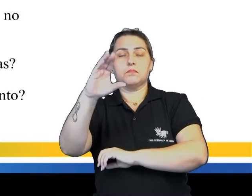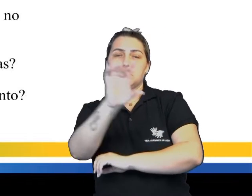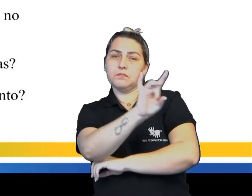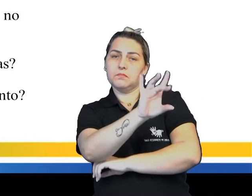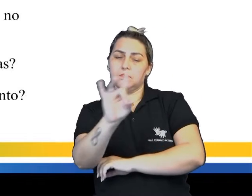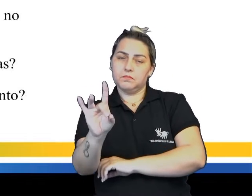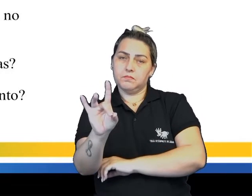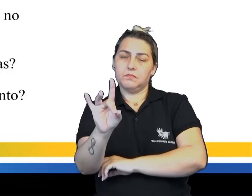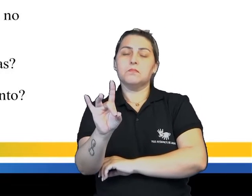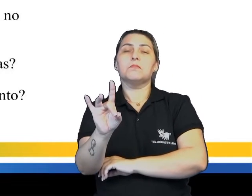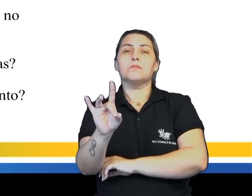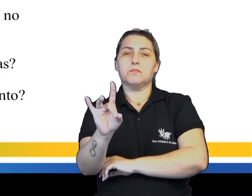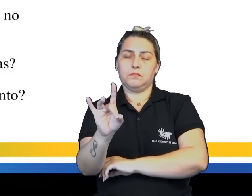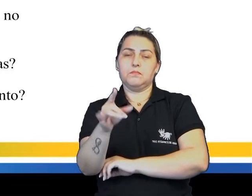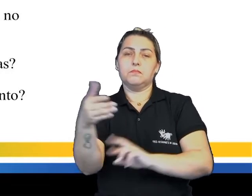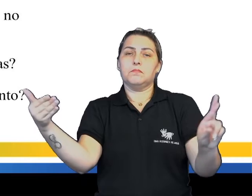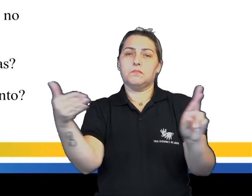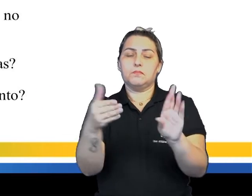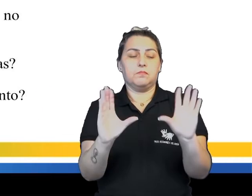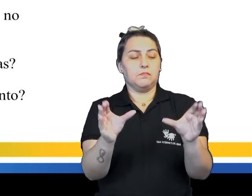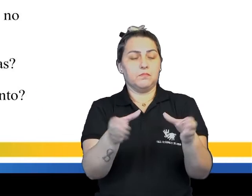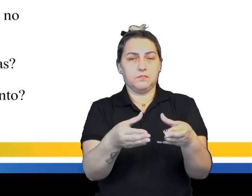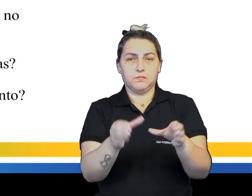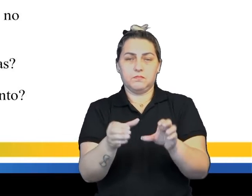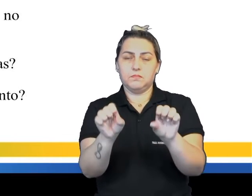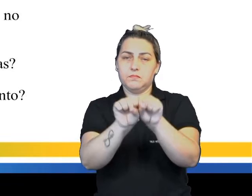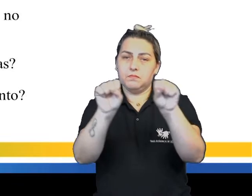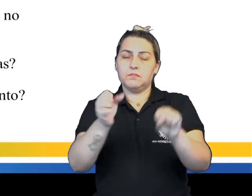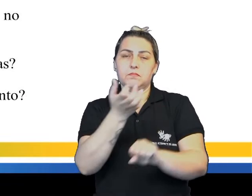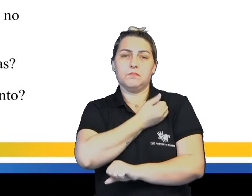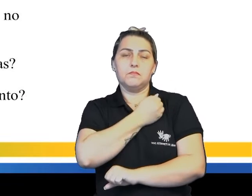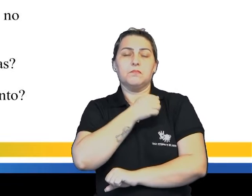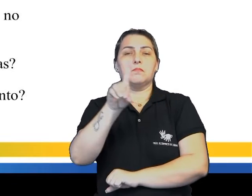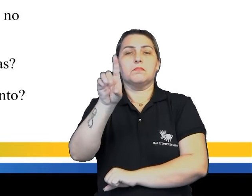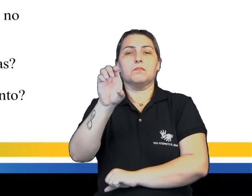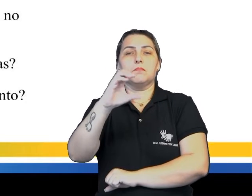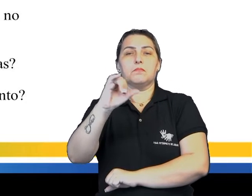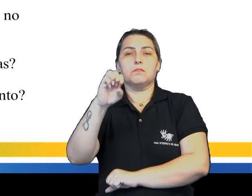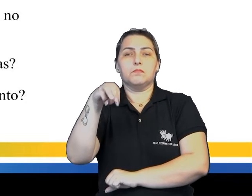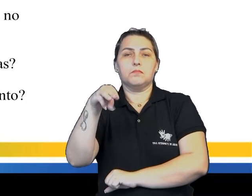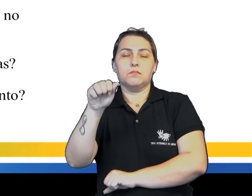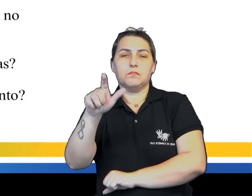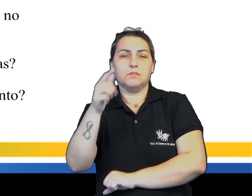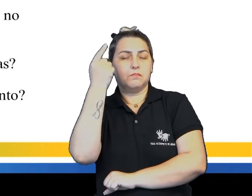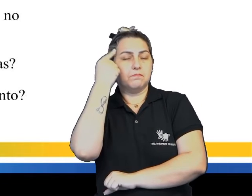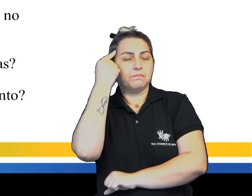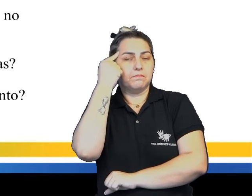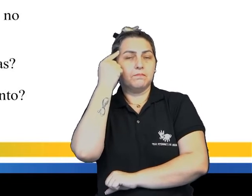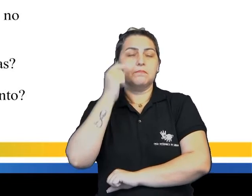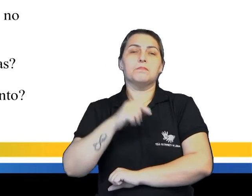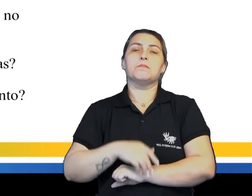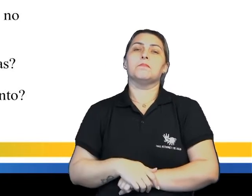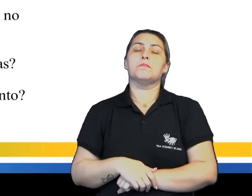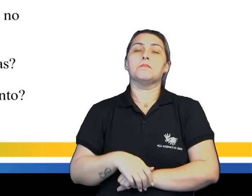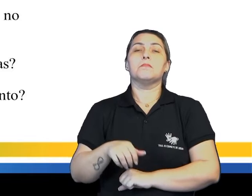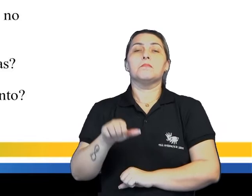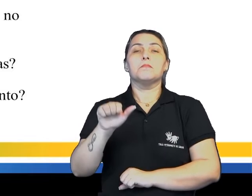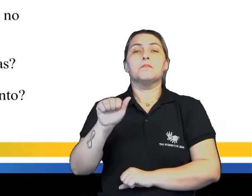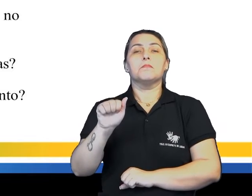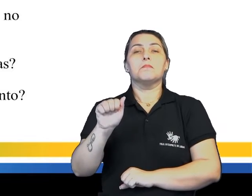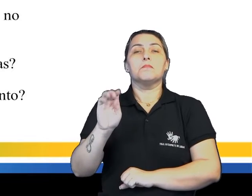cada haste representa uma classe de sistema de numeração decimal. Imaginem que esse